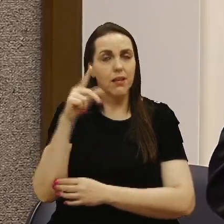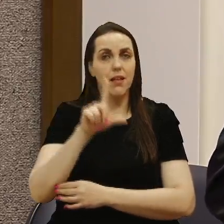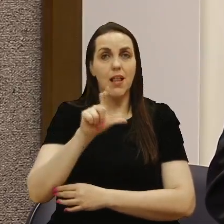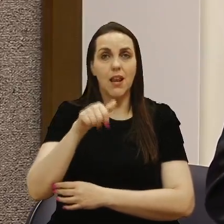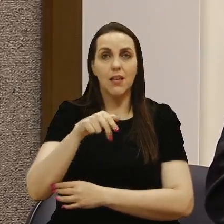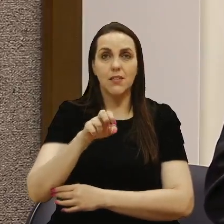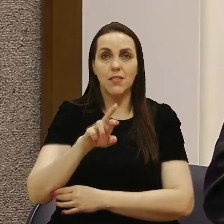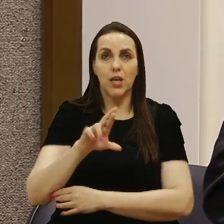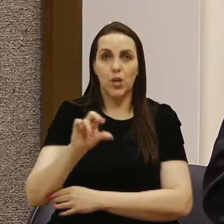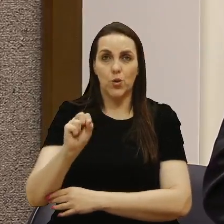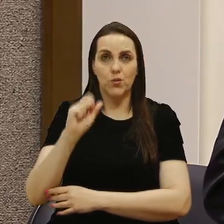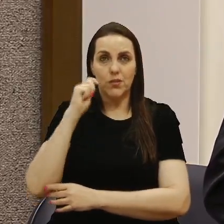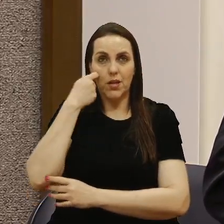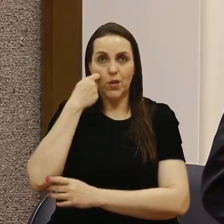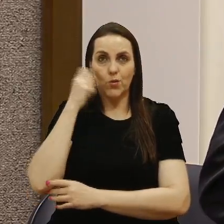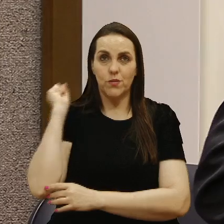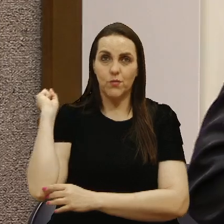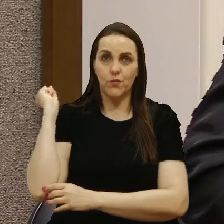Negros,